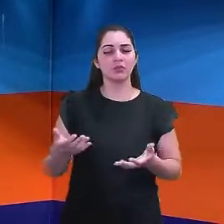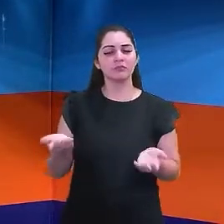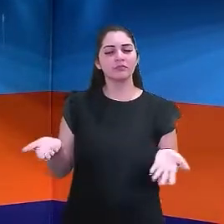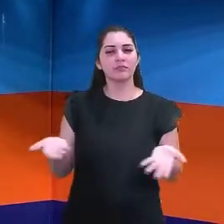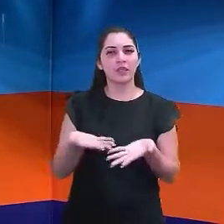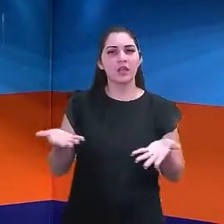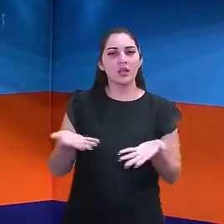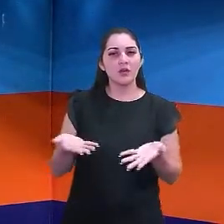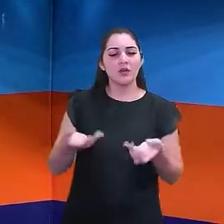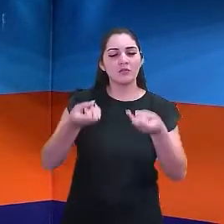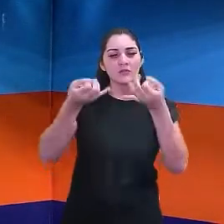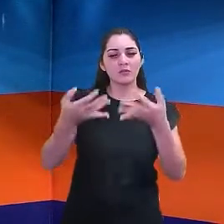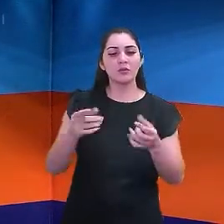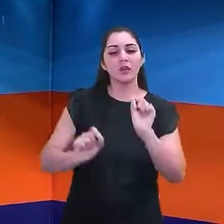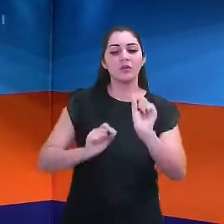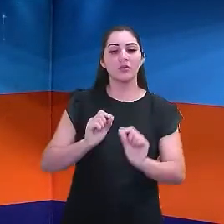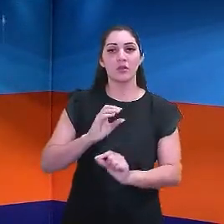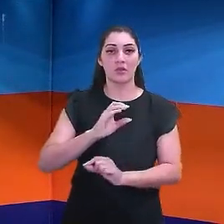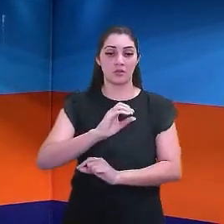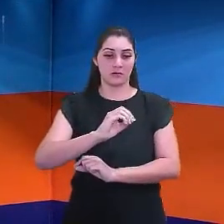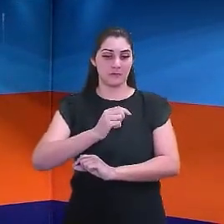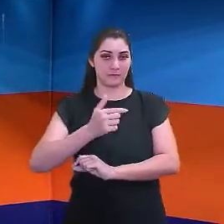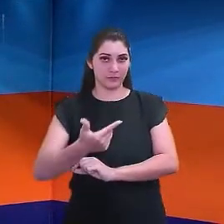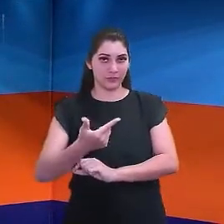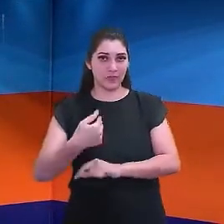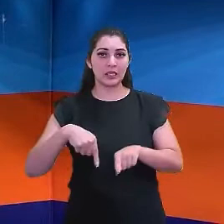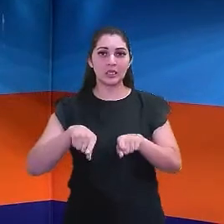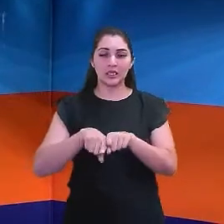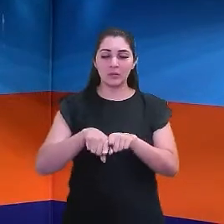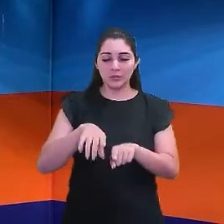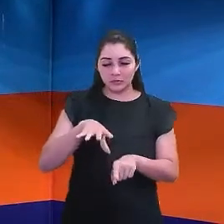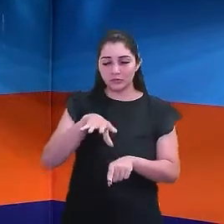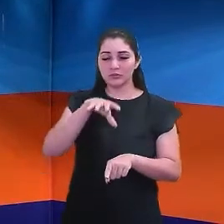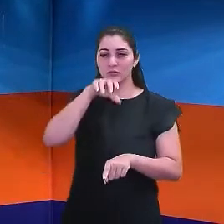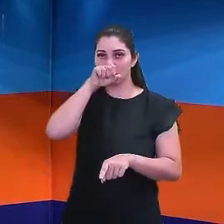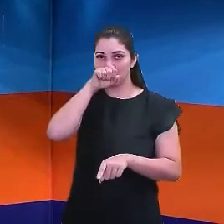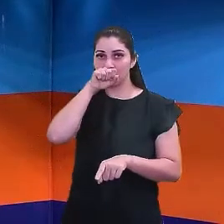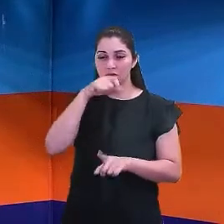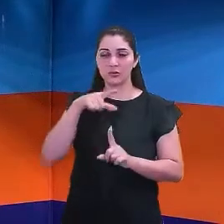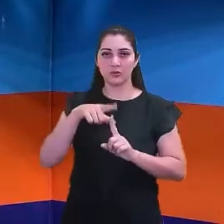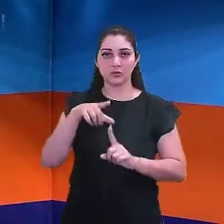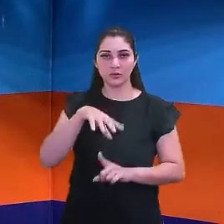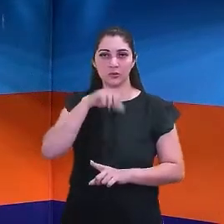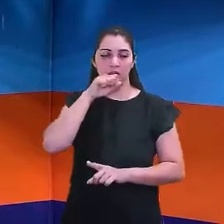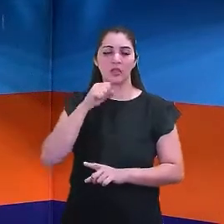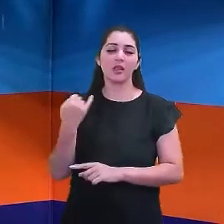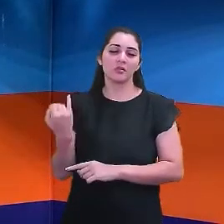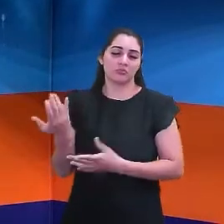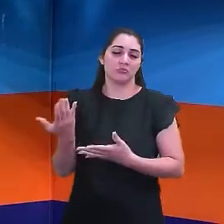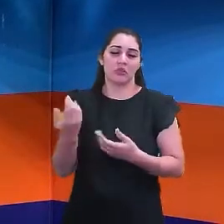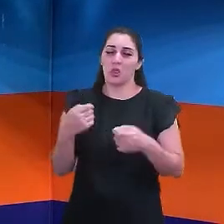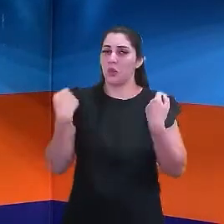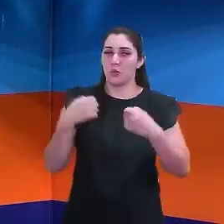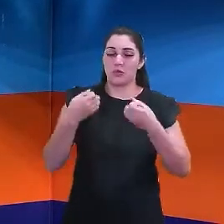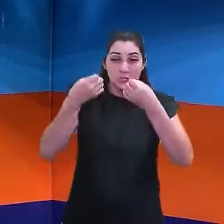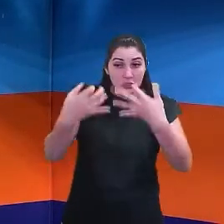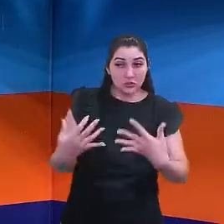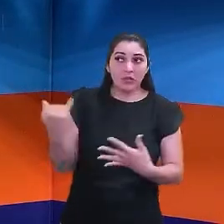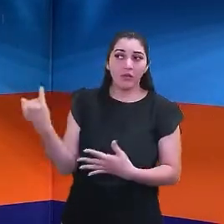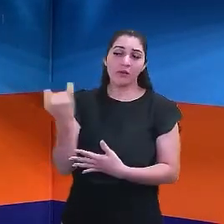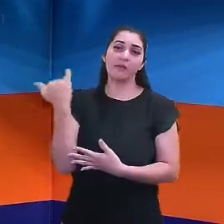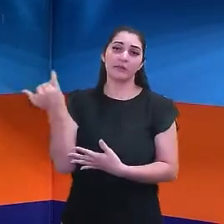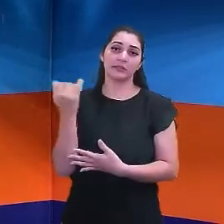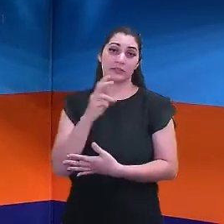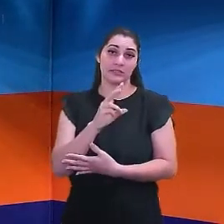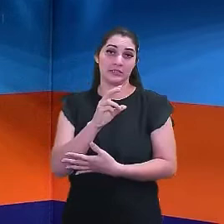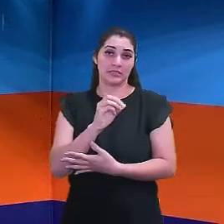falar um pouquinho então agora do oxigênio, que também é um gás respiratório e que não preciso nem falar aqui da importância dele. 5% é dissolvido no